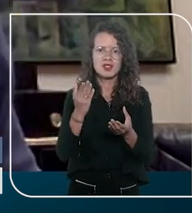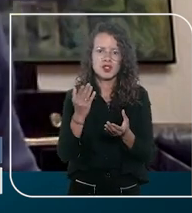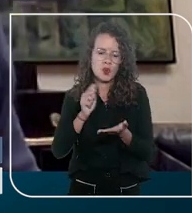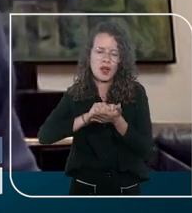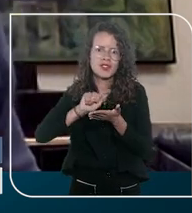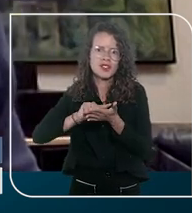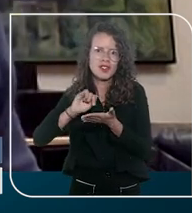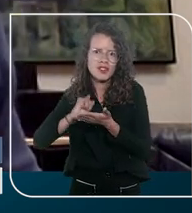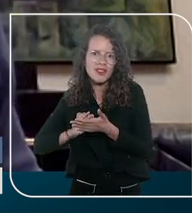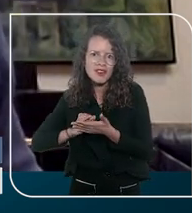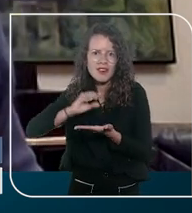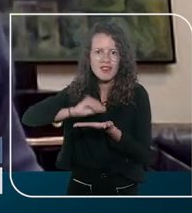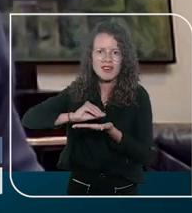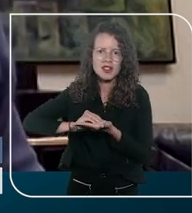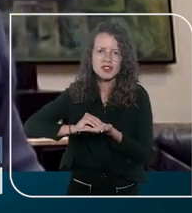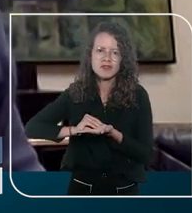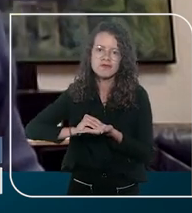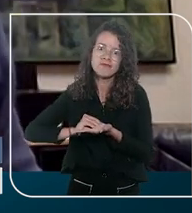instrumento.